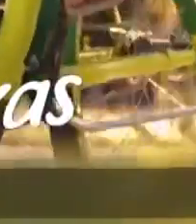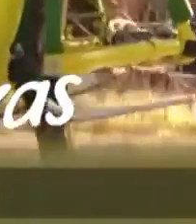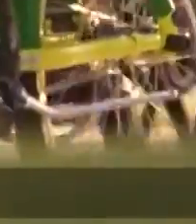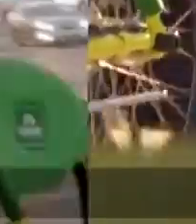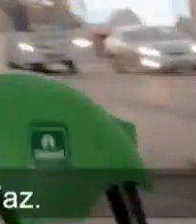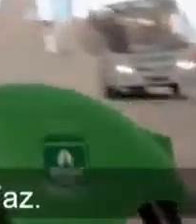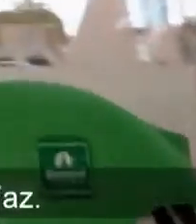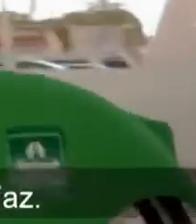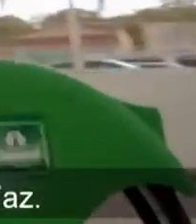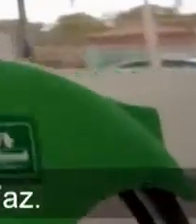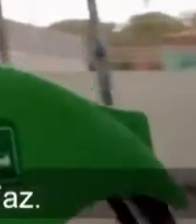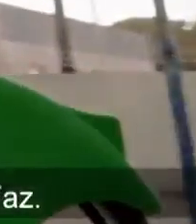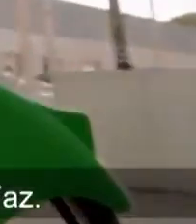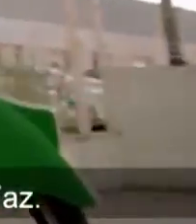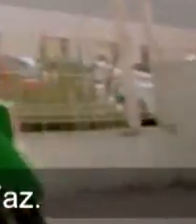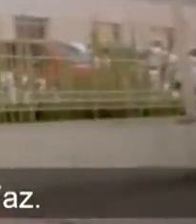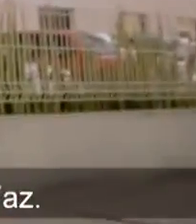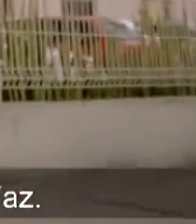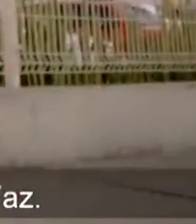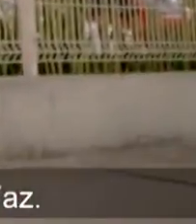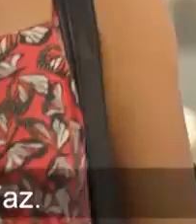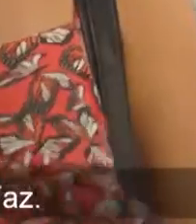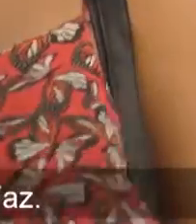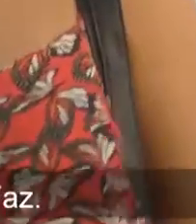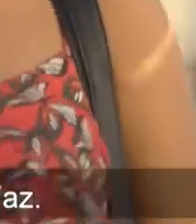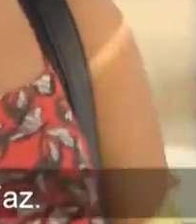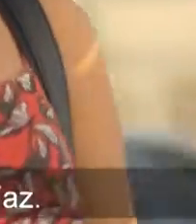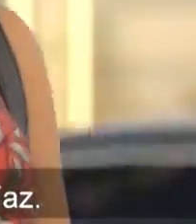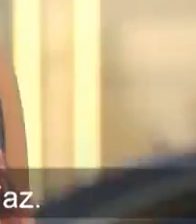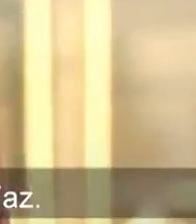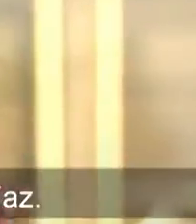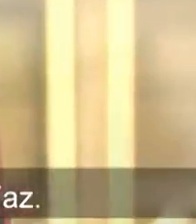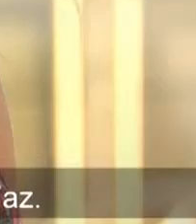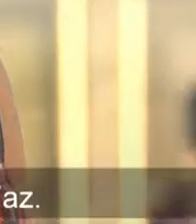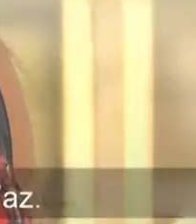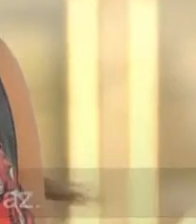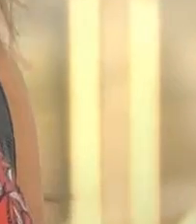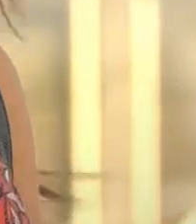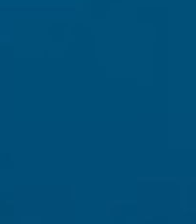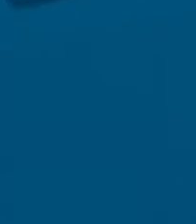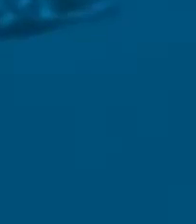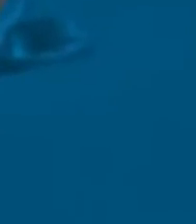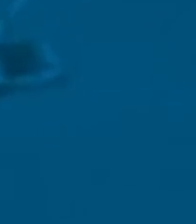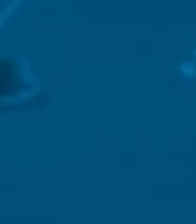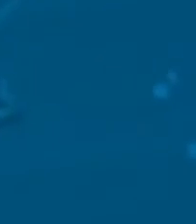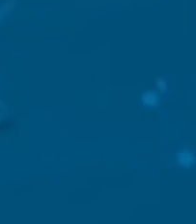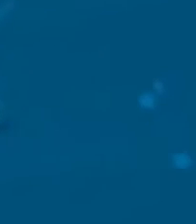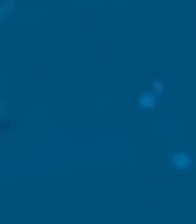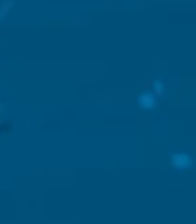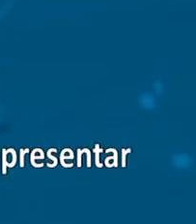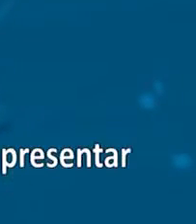Fortaleza. Prefeitura e você. Uma Fortaleza melhor é a gente que faz.